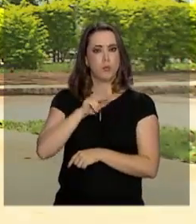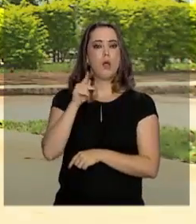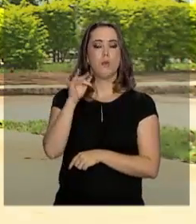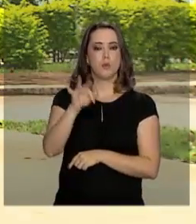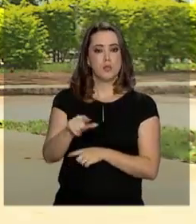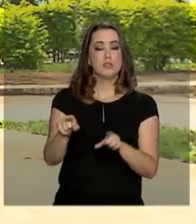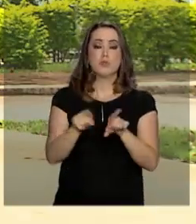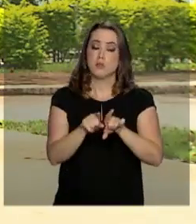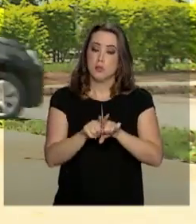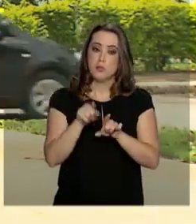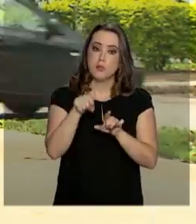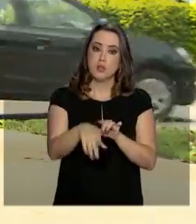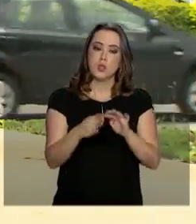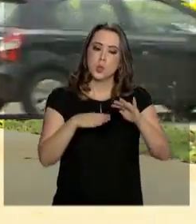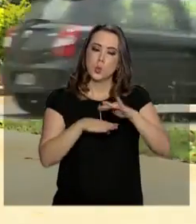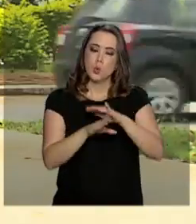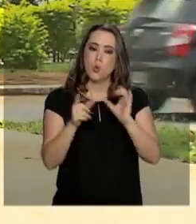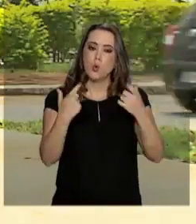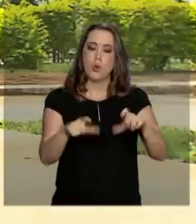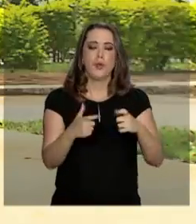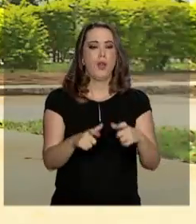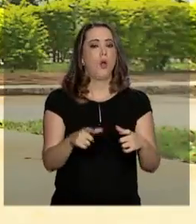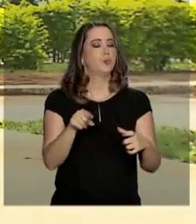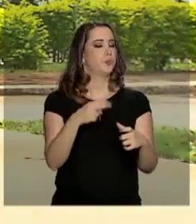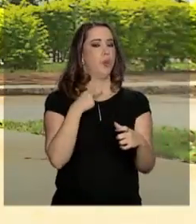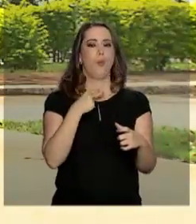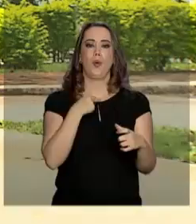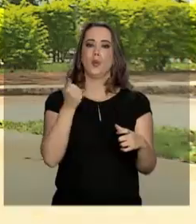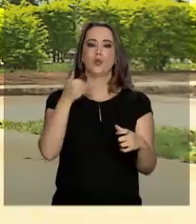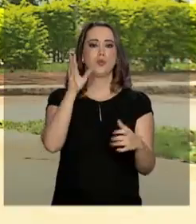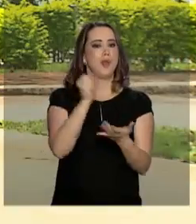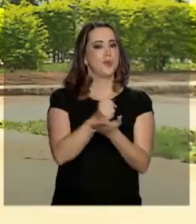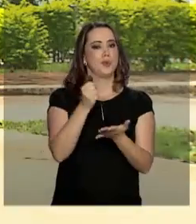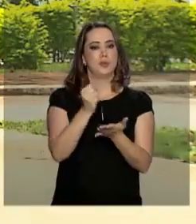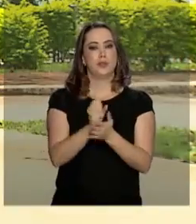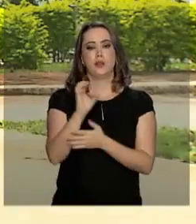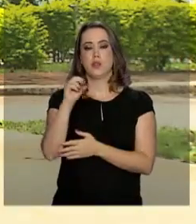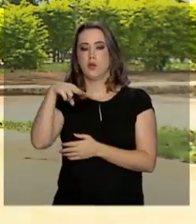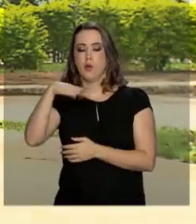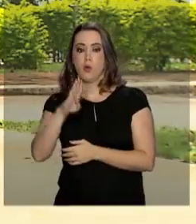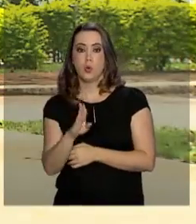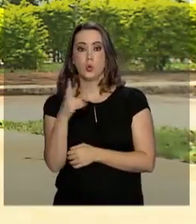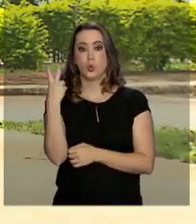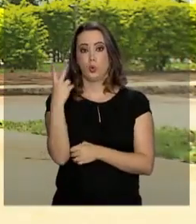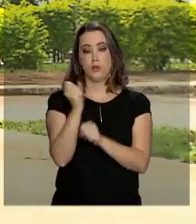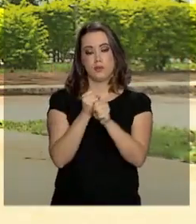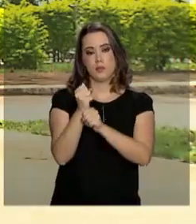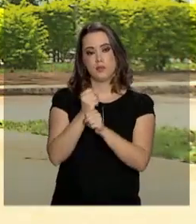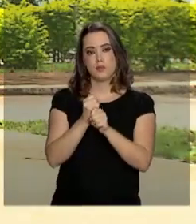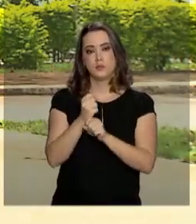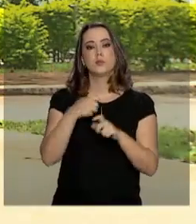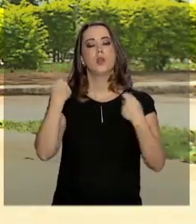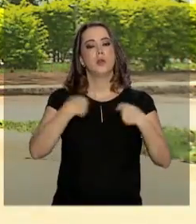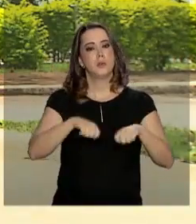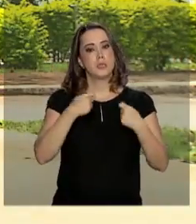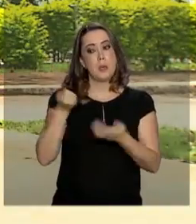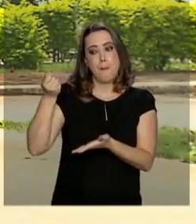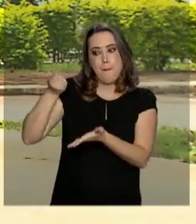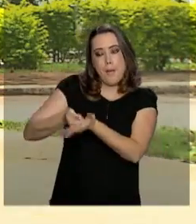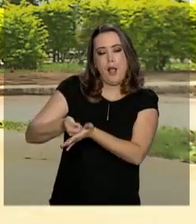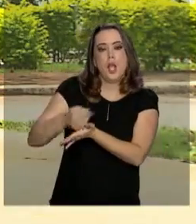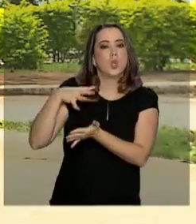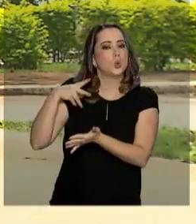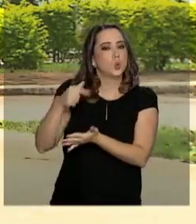E, além disso, a armazenadora fica impossibilitada de operar com a companhia por 2 anos e deve restituir os